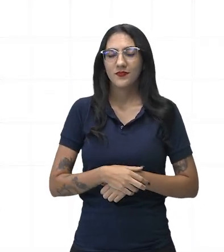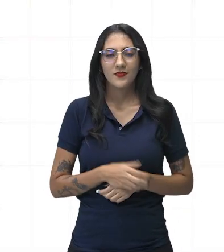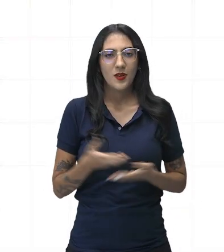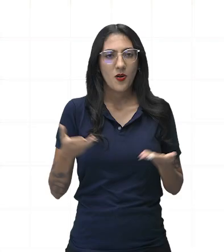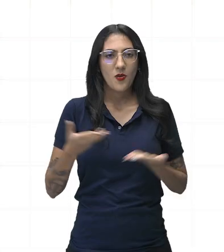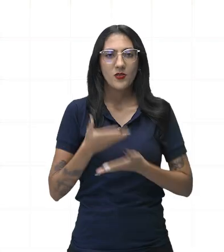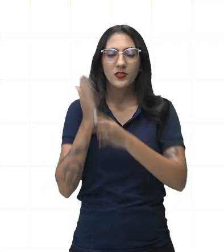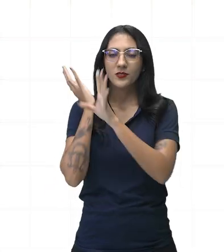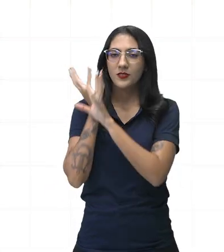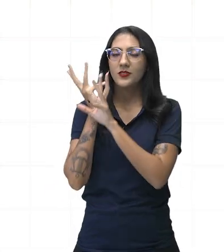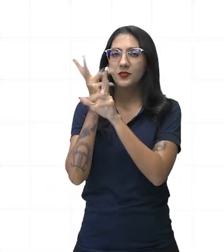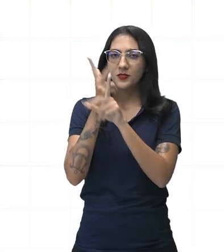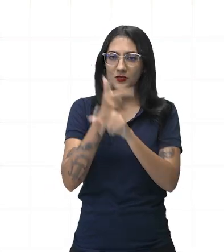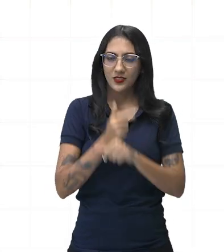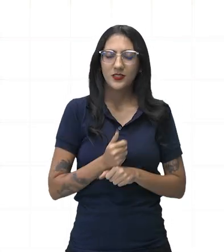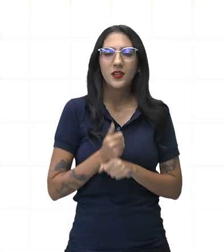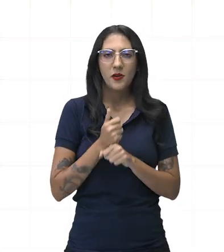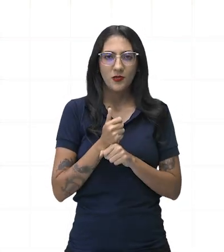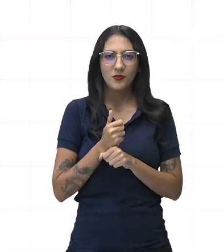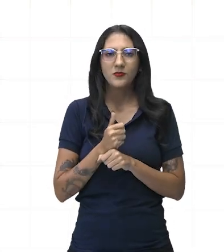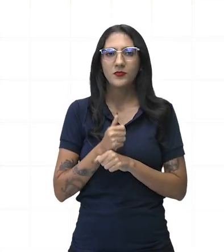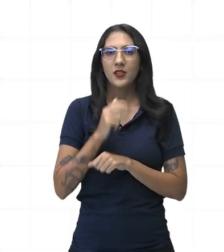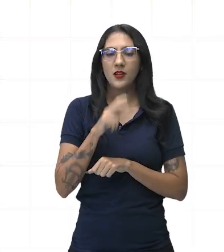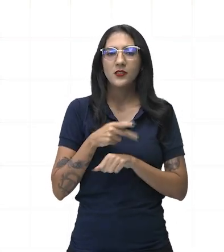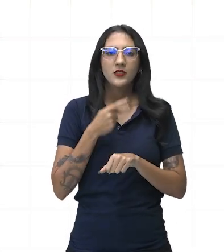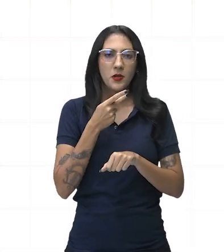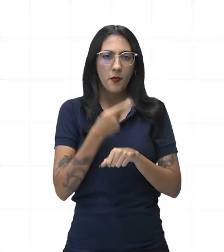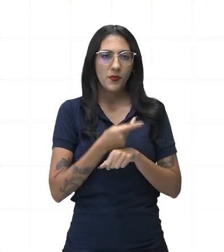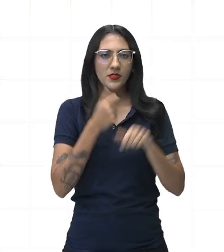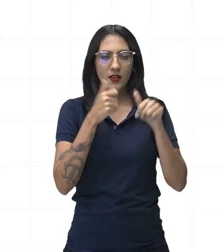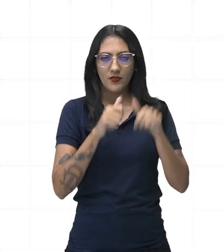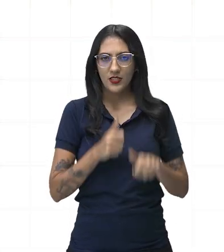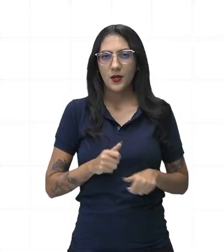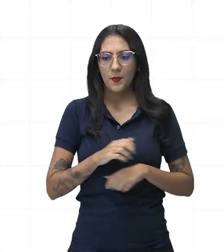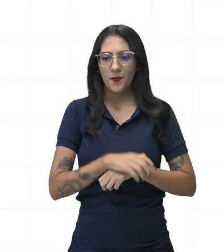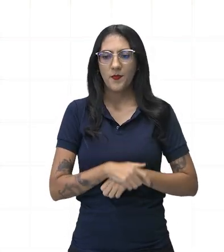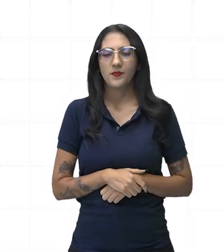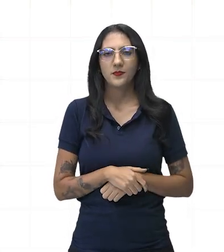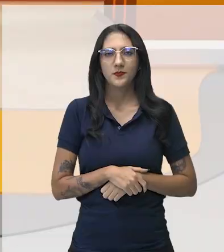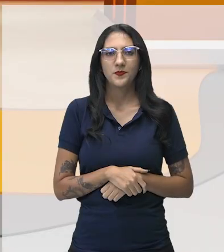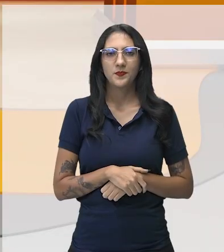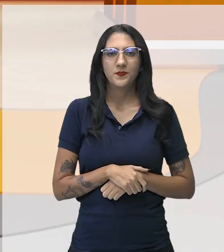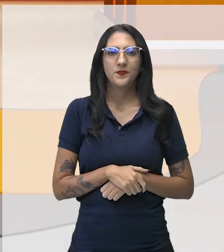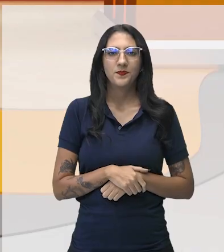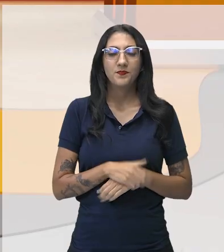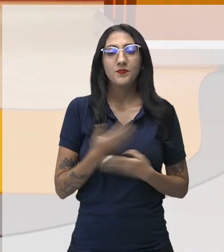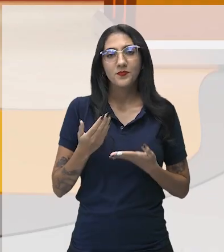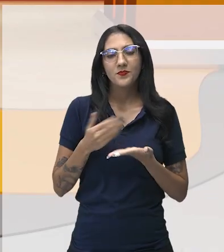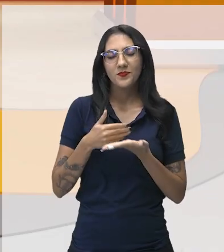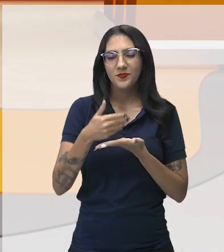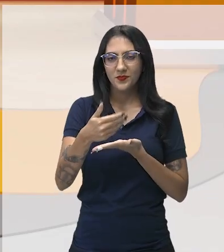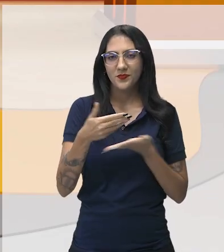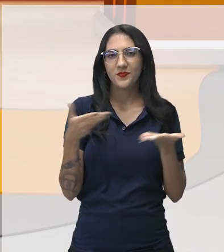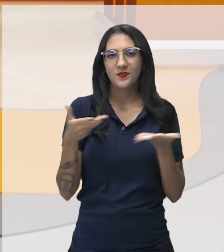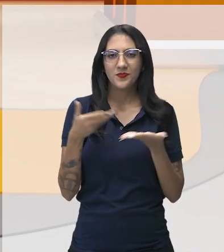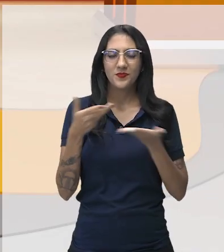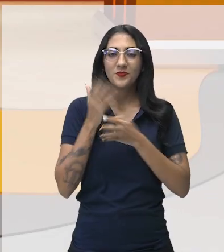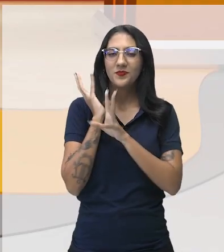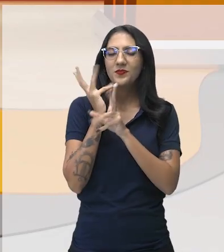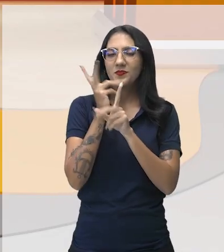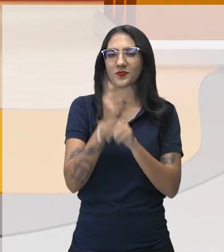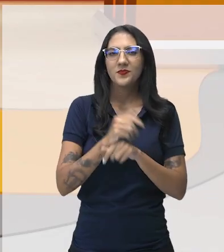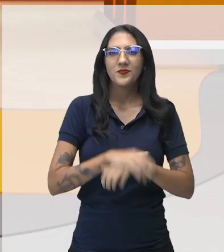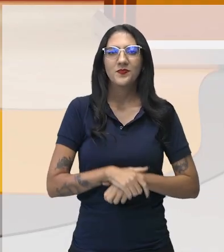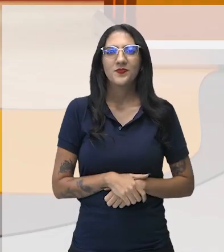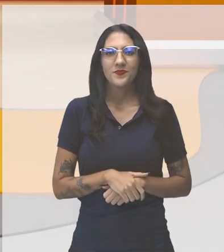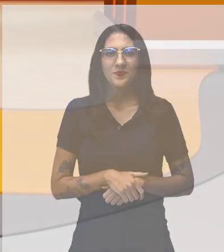nossa revisão e após a nossa revisão, iremos verificar a nossa avaliação. Então, vamos agora para o momento aí da